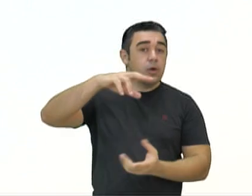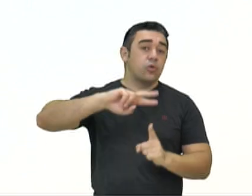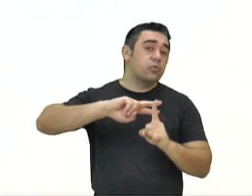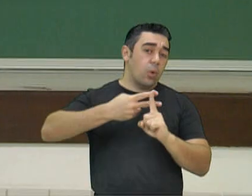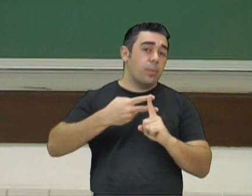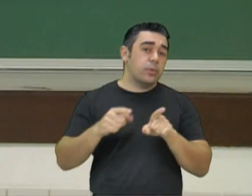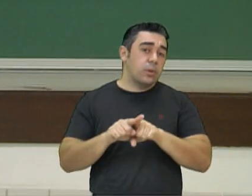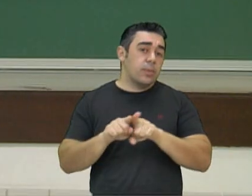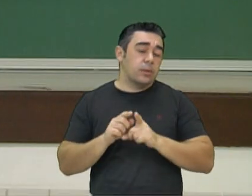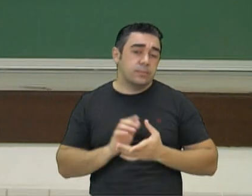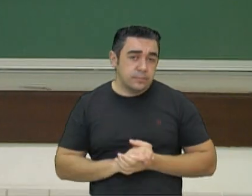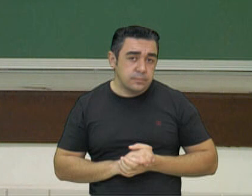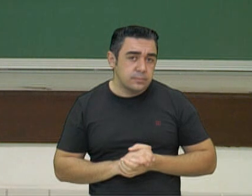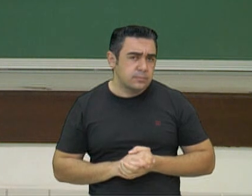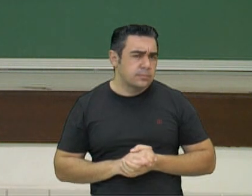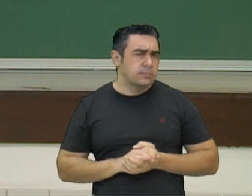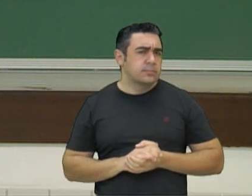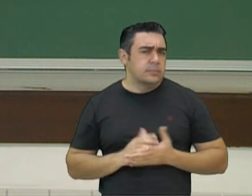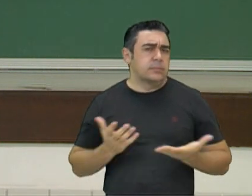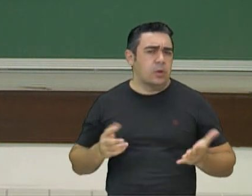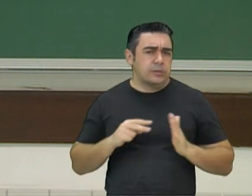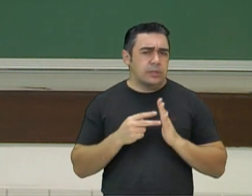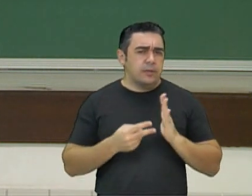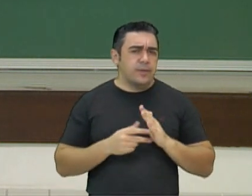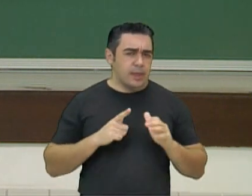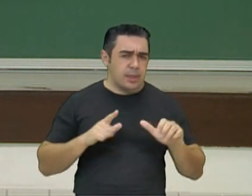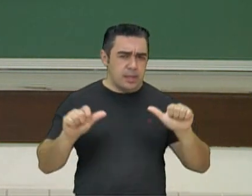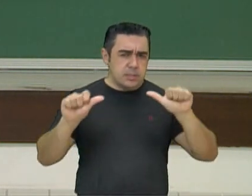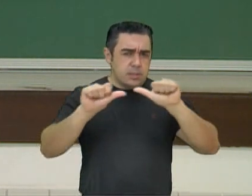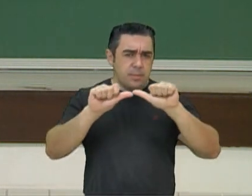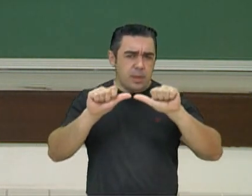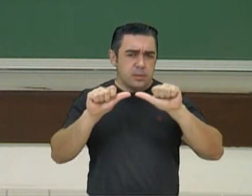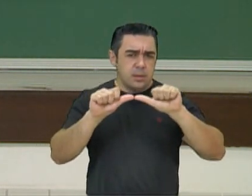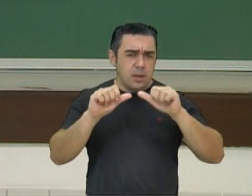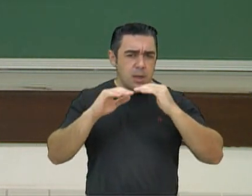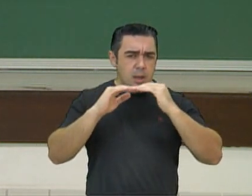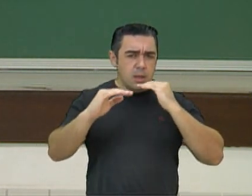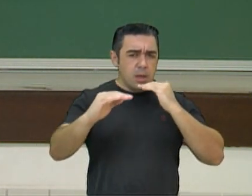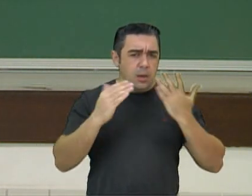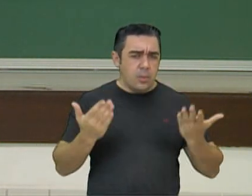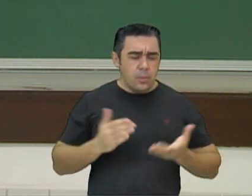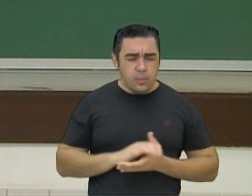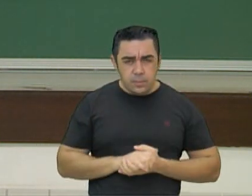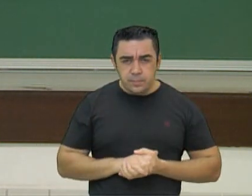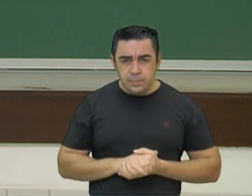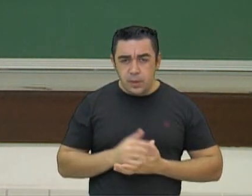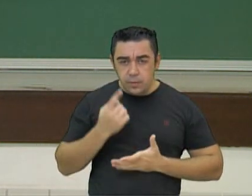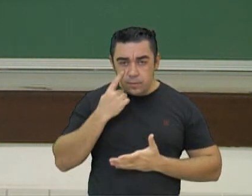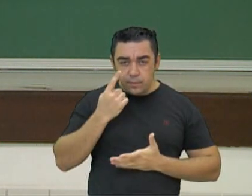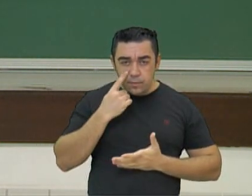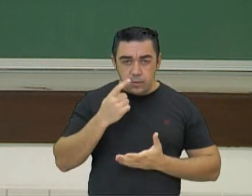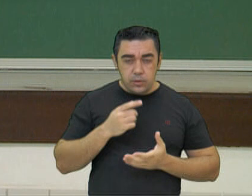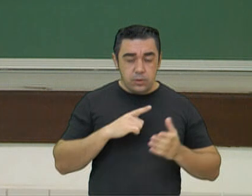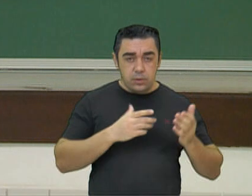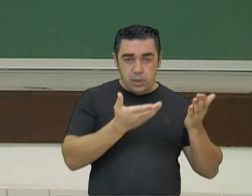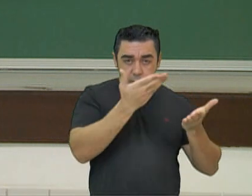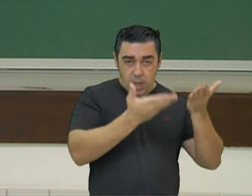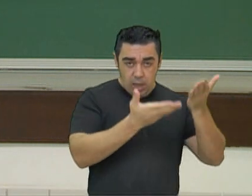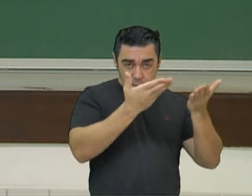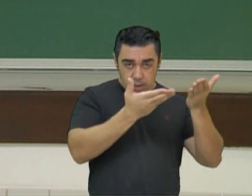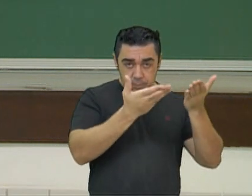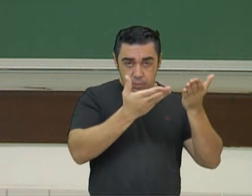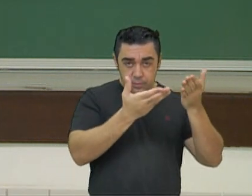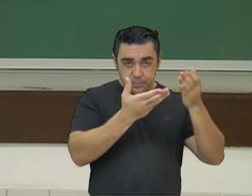também. Ou seja, existe uma simetria, existe uma proporção linear aqui, certo? Vejam, situação de equilíbrio, fiz uma